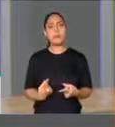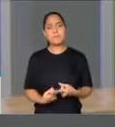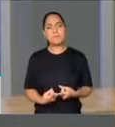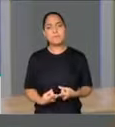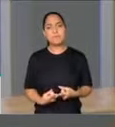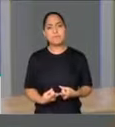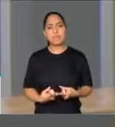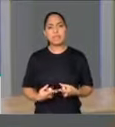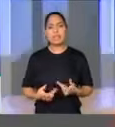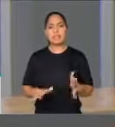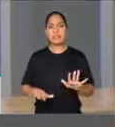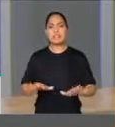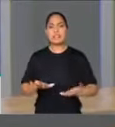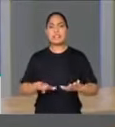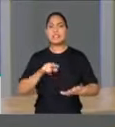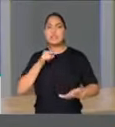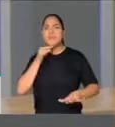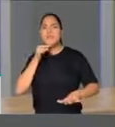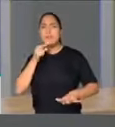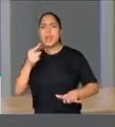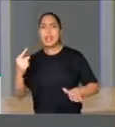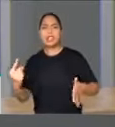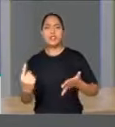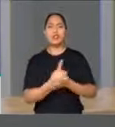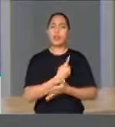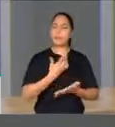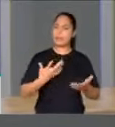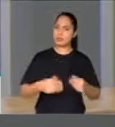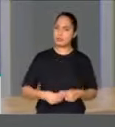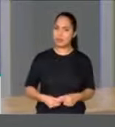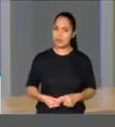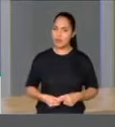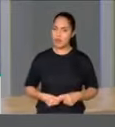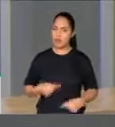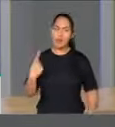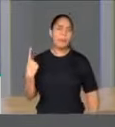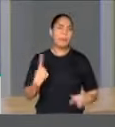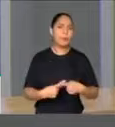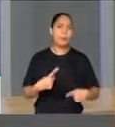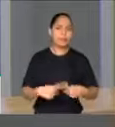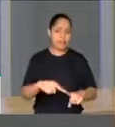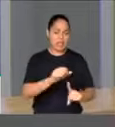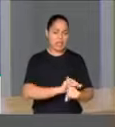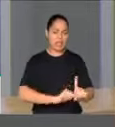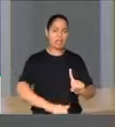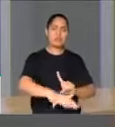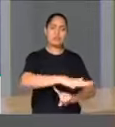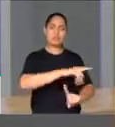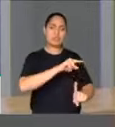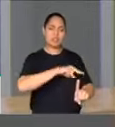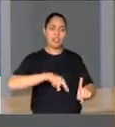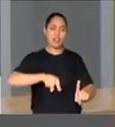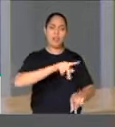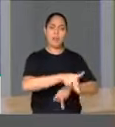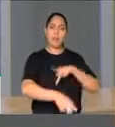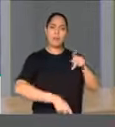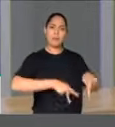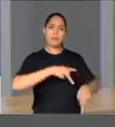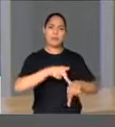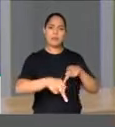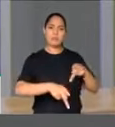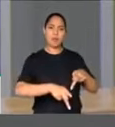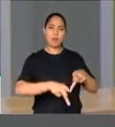este é o grande questionamento, o porquê que a sociedade tanto